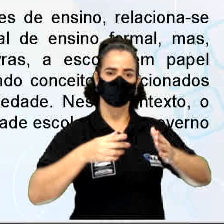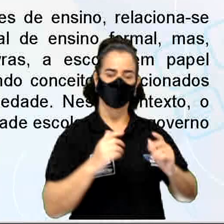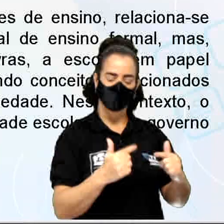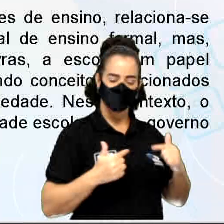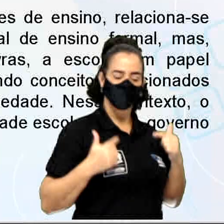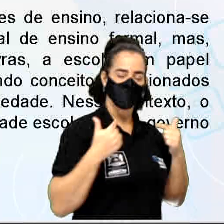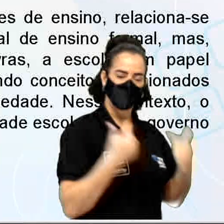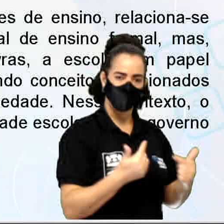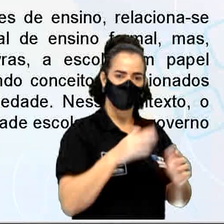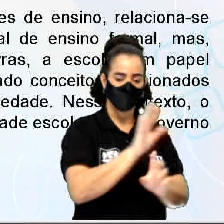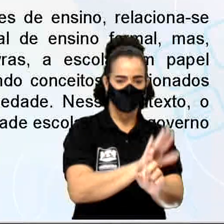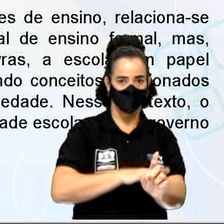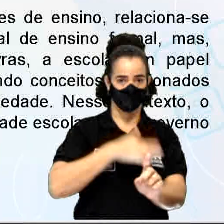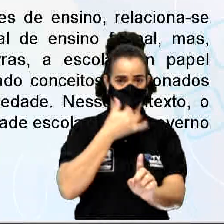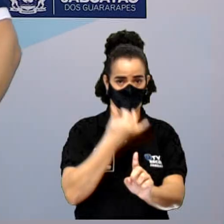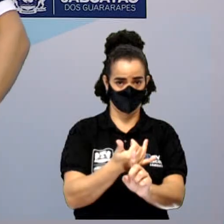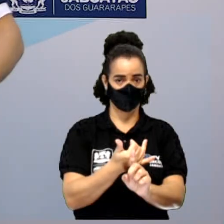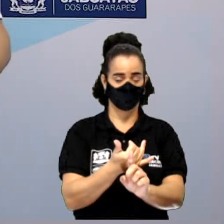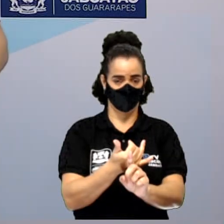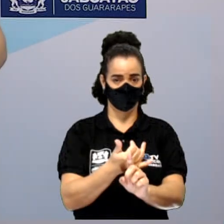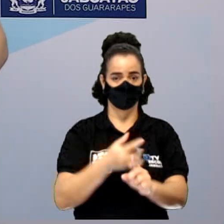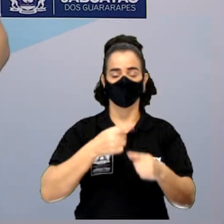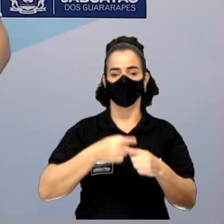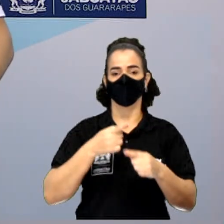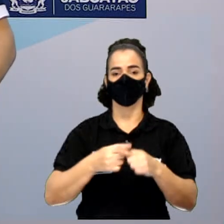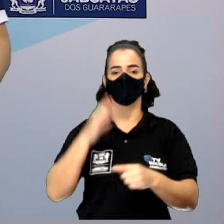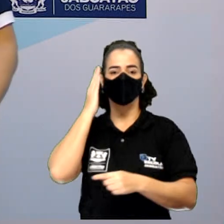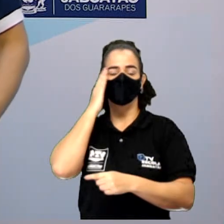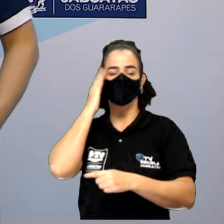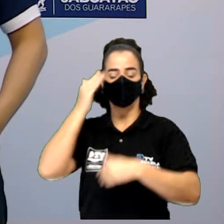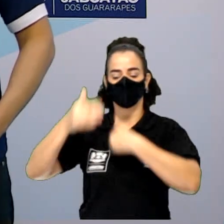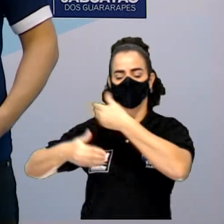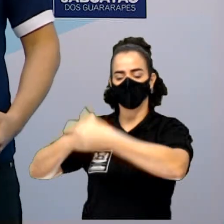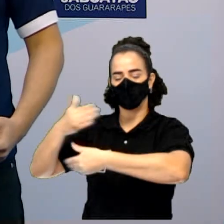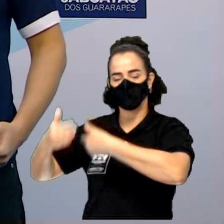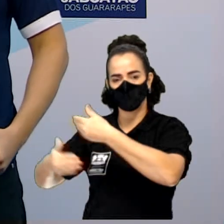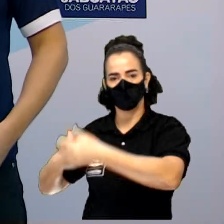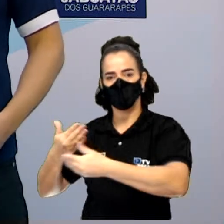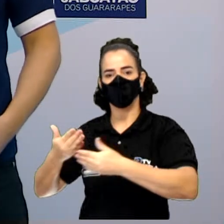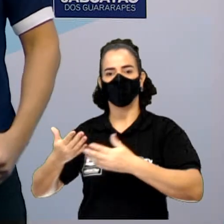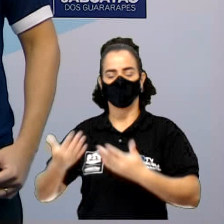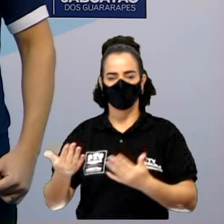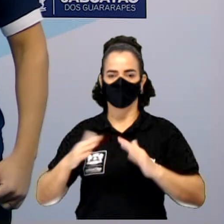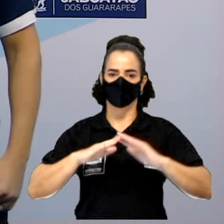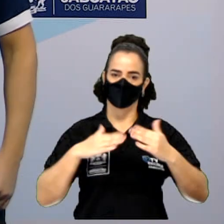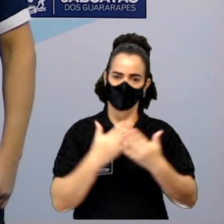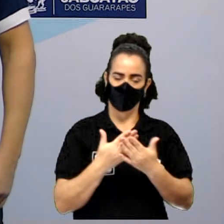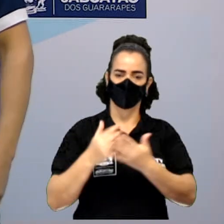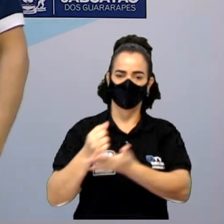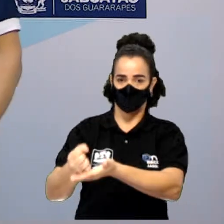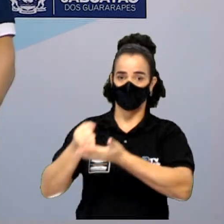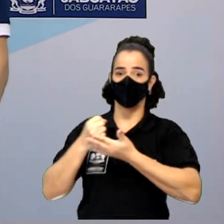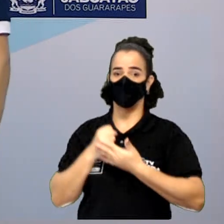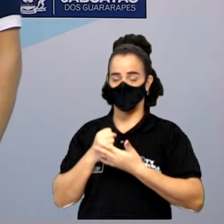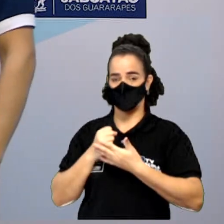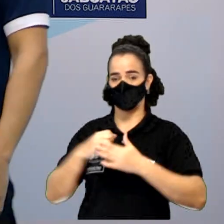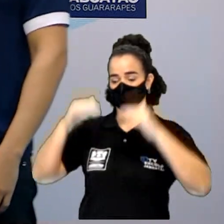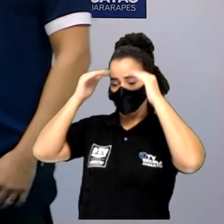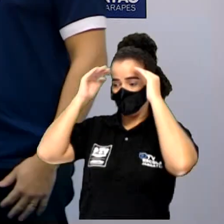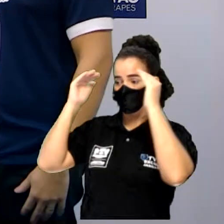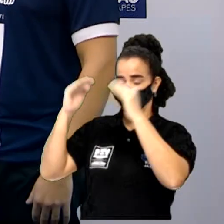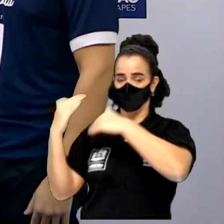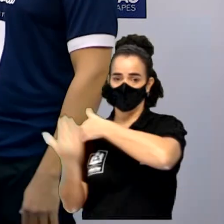ao bullying. Isso porque entender o processo educacional como uma prática que conduz à cooperação e o respeito